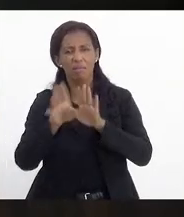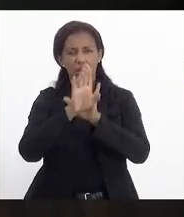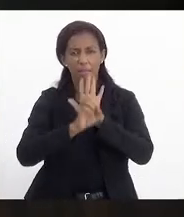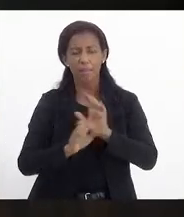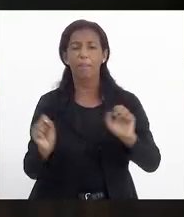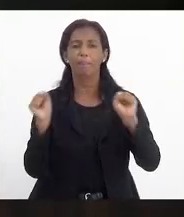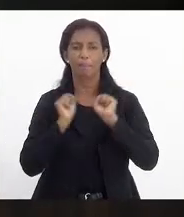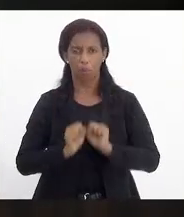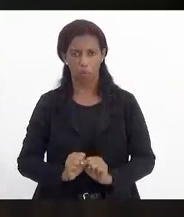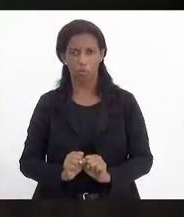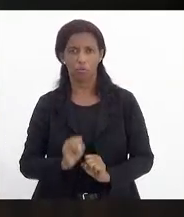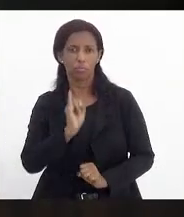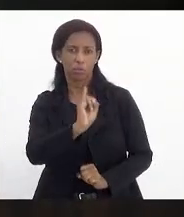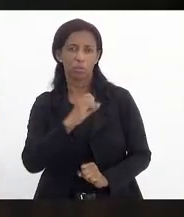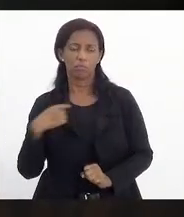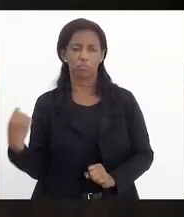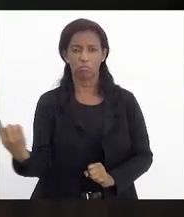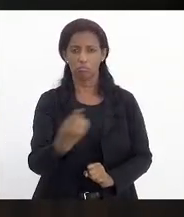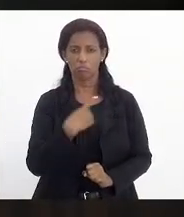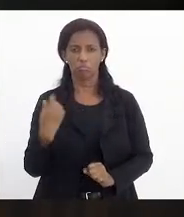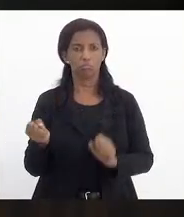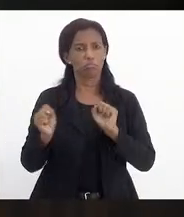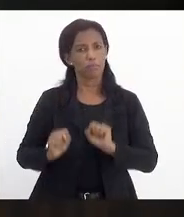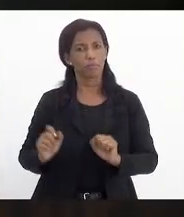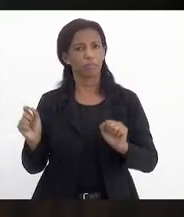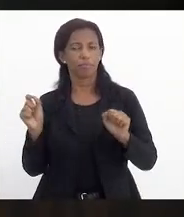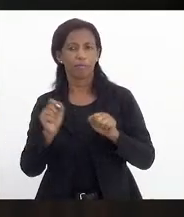nós pudéssemos fazermos